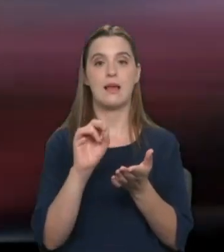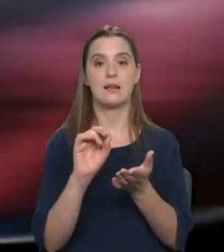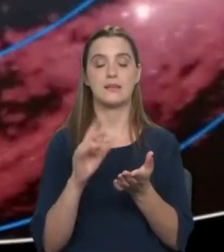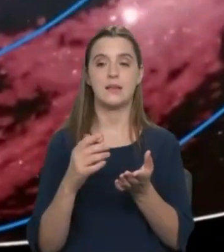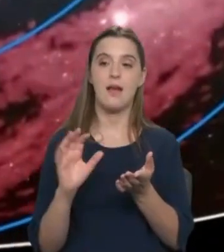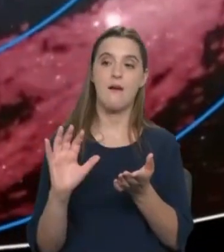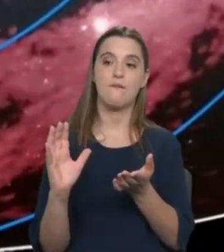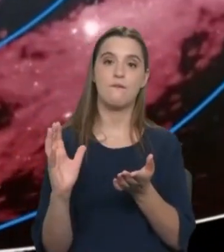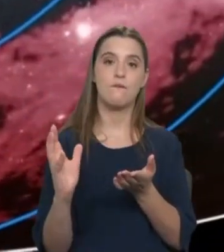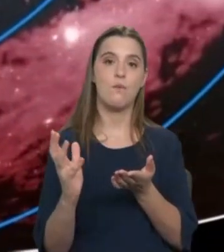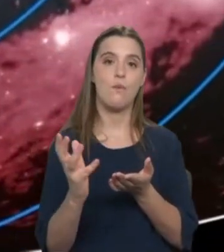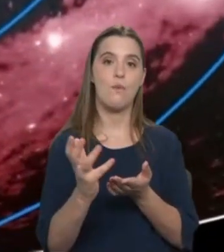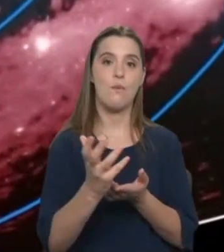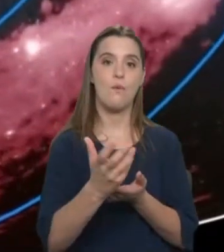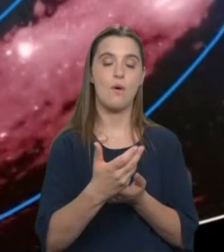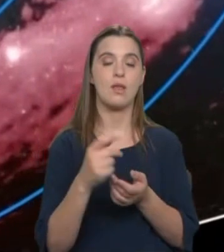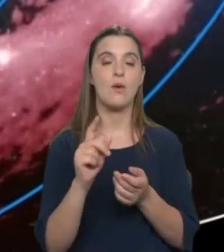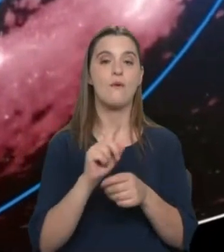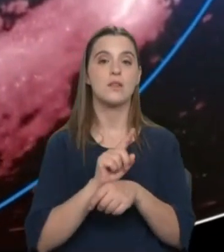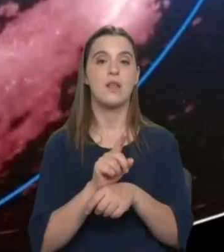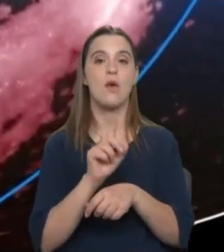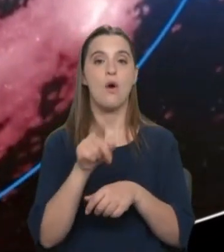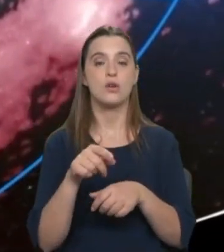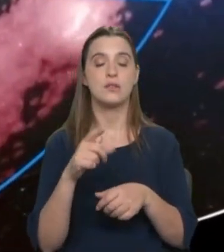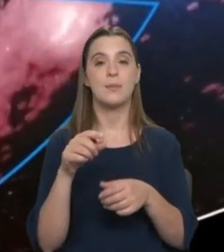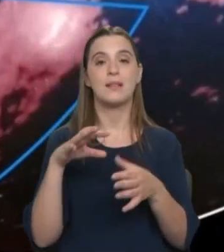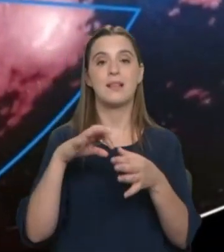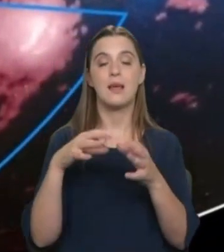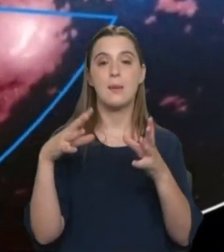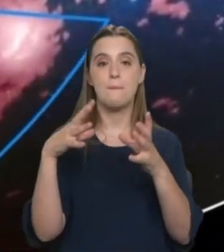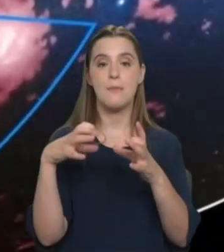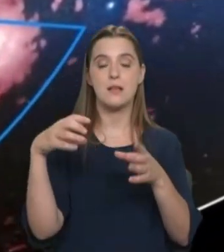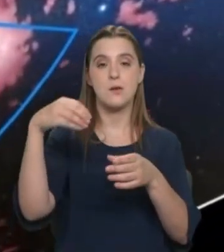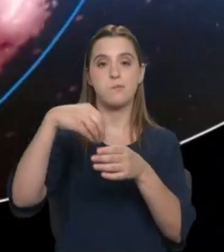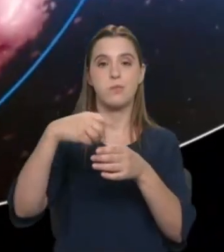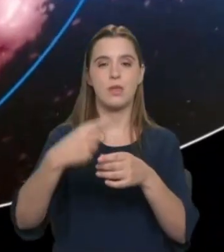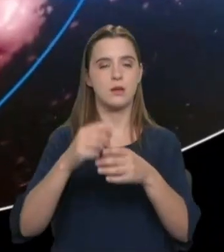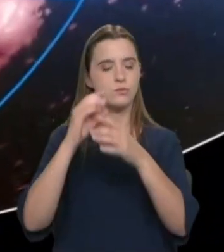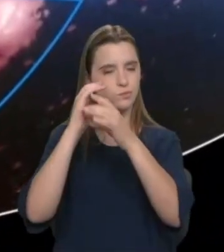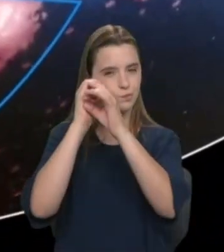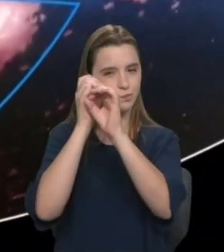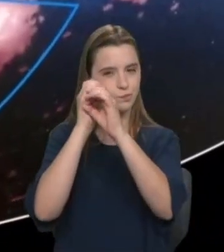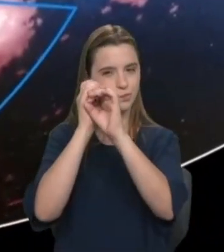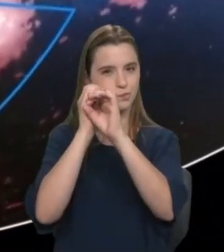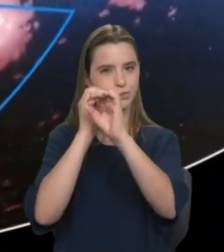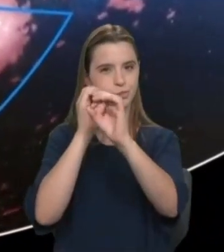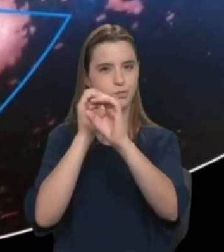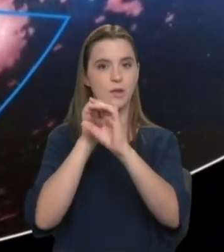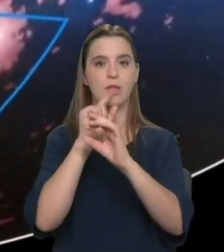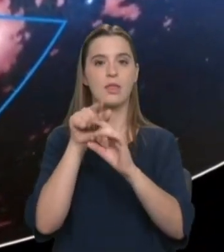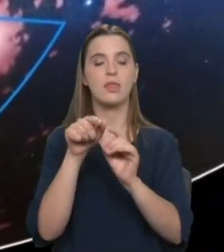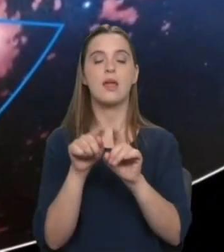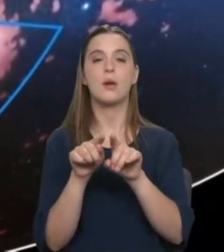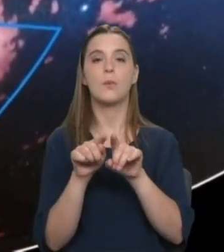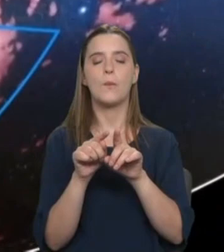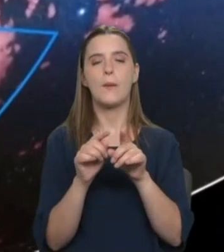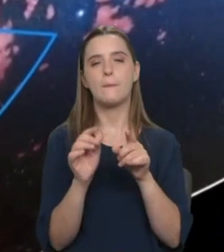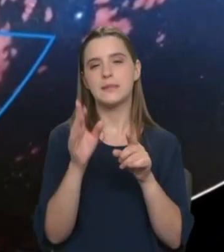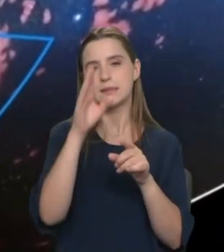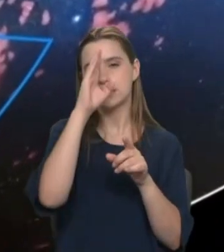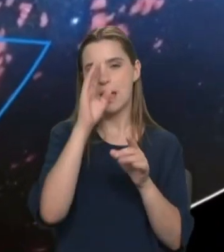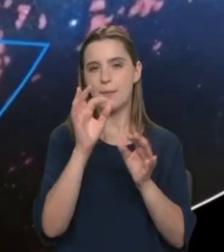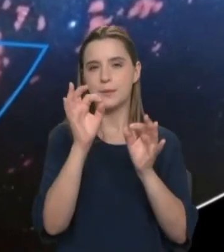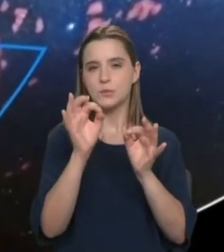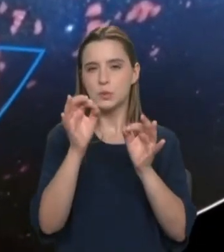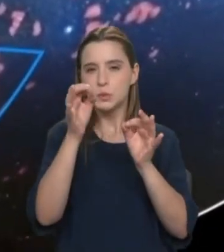está dentro da sua órbita. Portanto, a partir do momento em que nós temos telescópios que conseguem medir com muita exatidão as